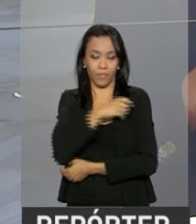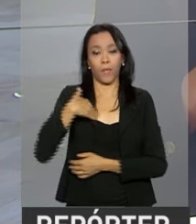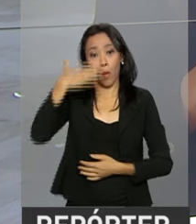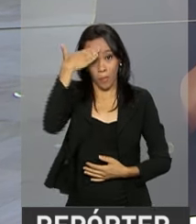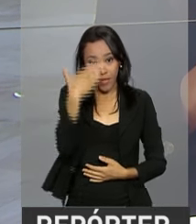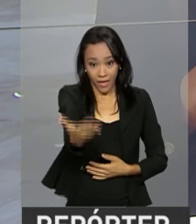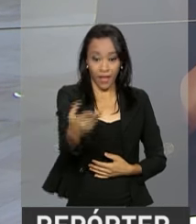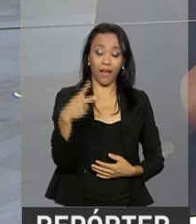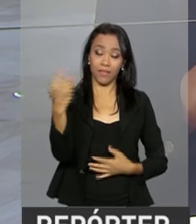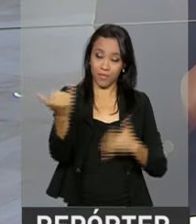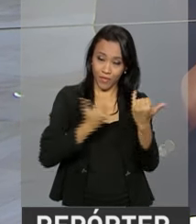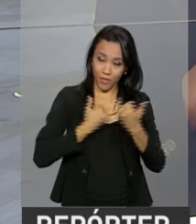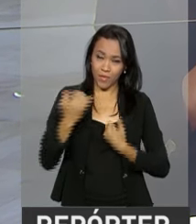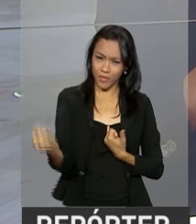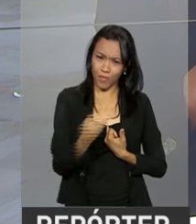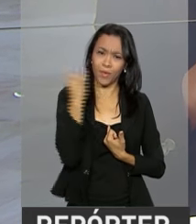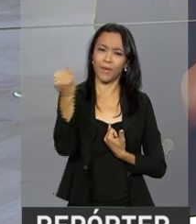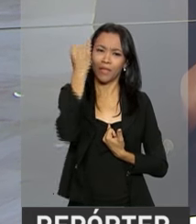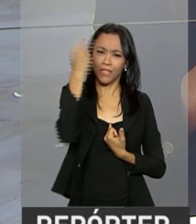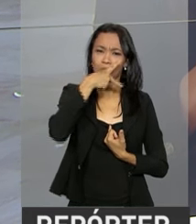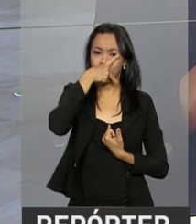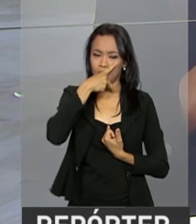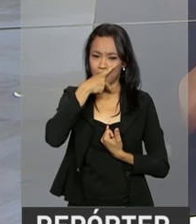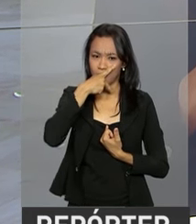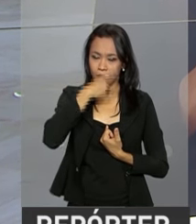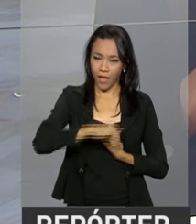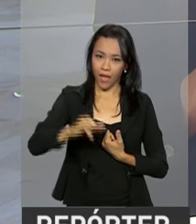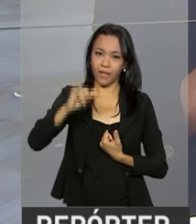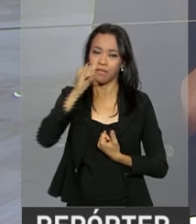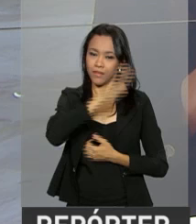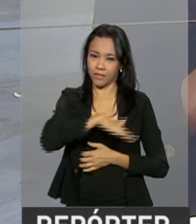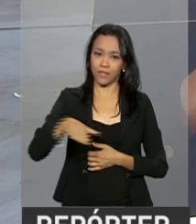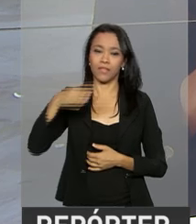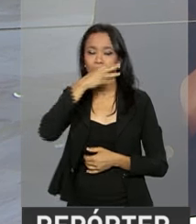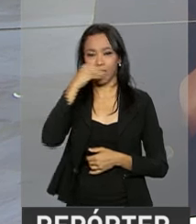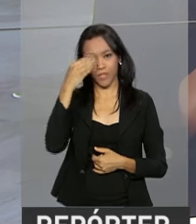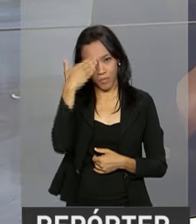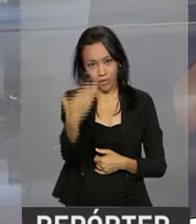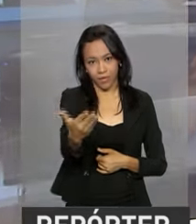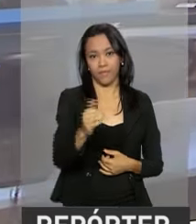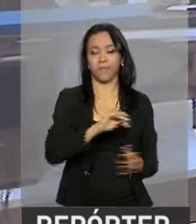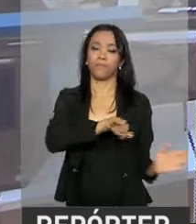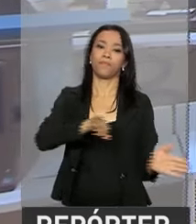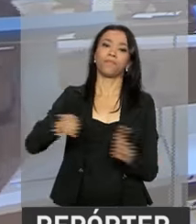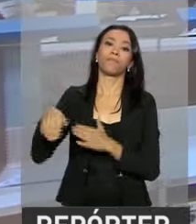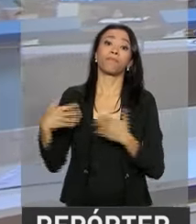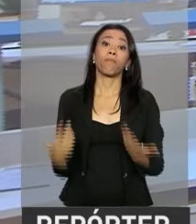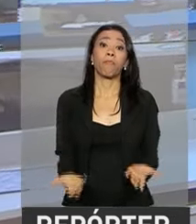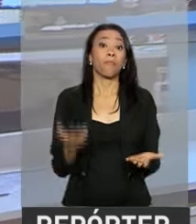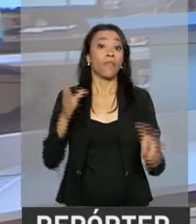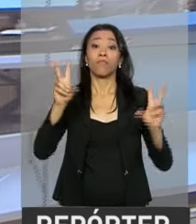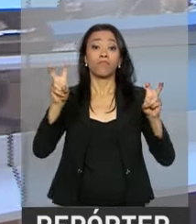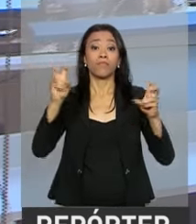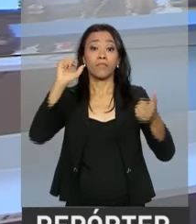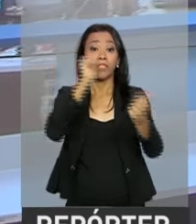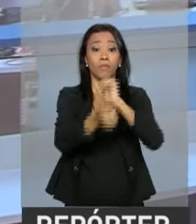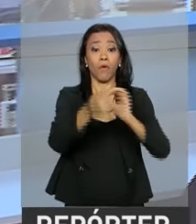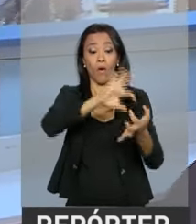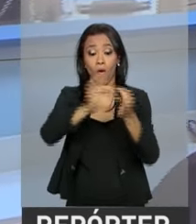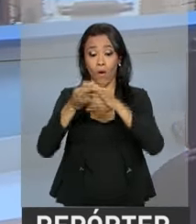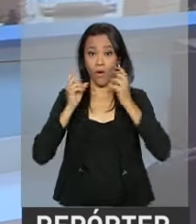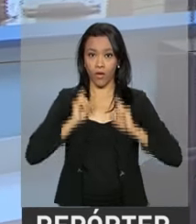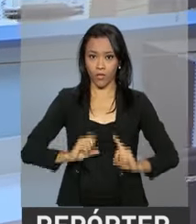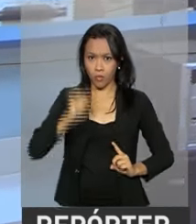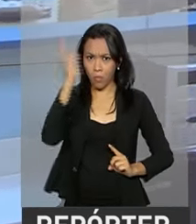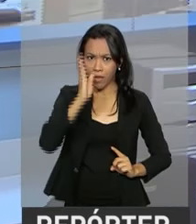essas informações que são muito importantes principalmente pros pais as crianças e adolescentes Muito obrigado falar de esporte então nos jogos paralímpicos